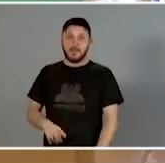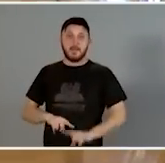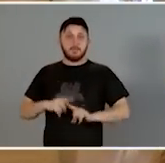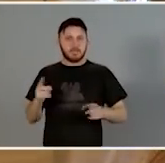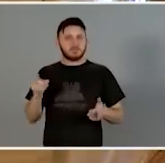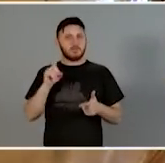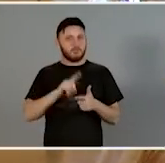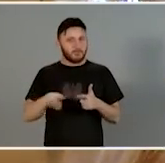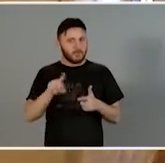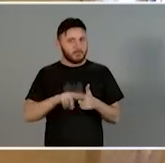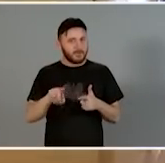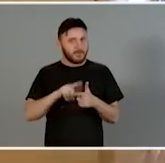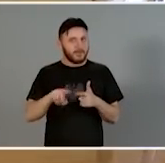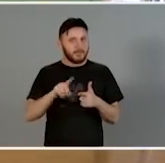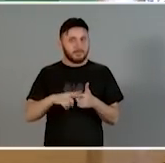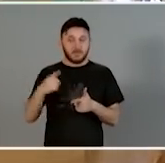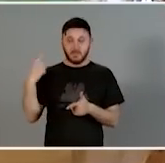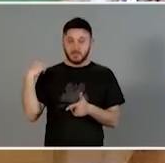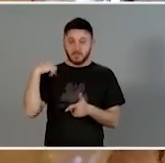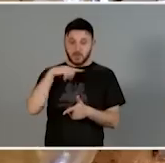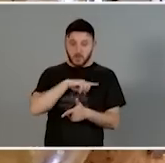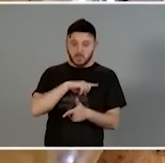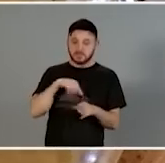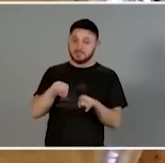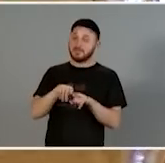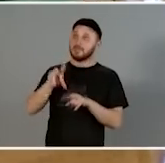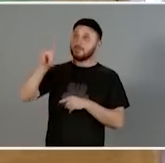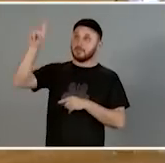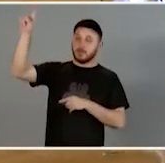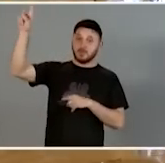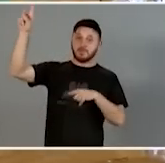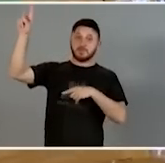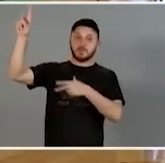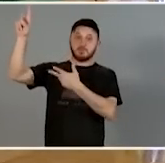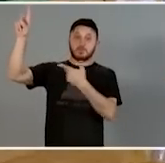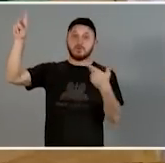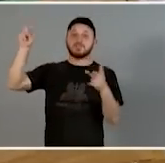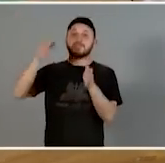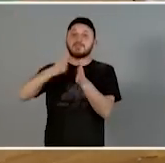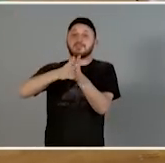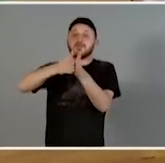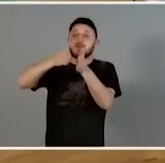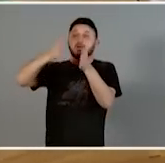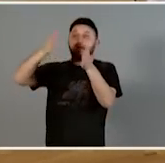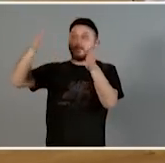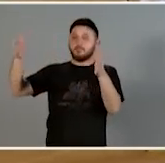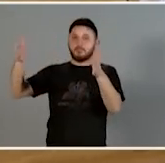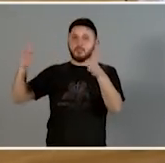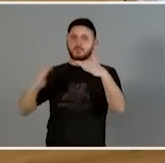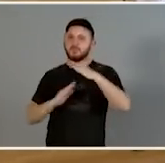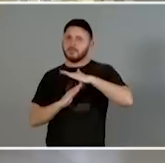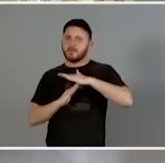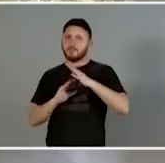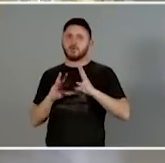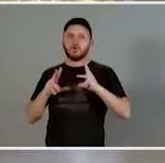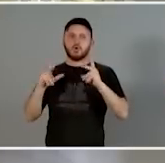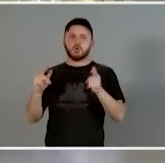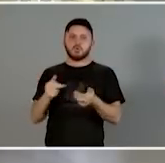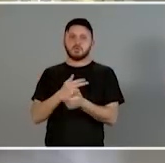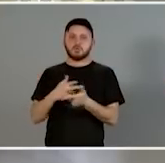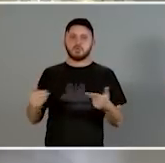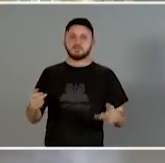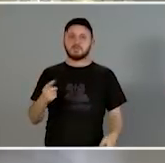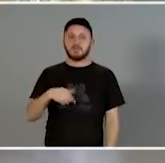entre nós e Ele existe uma coisa chamada tempo, que tudo que é material apodrece,